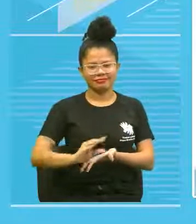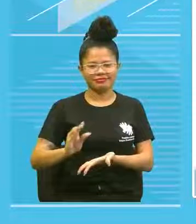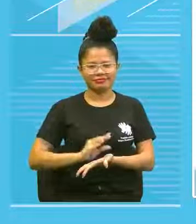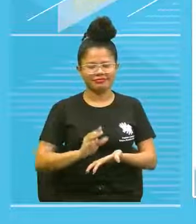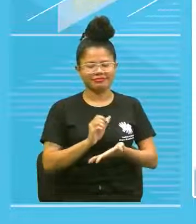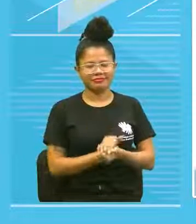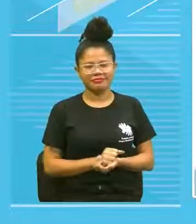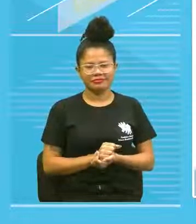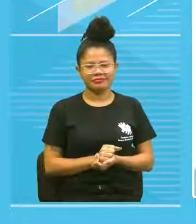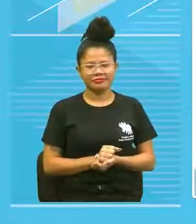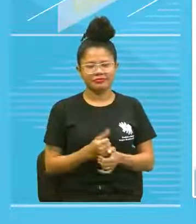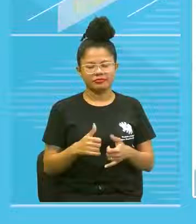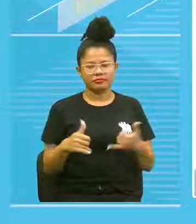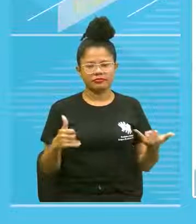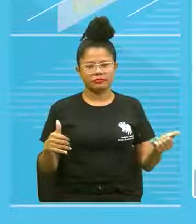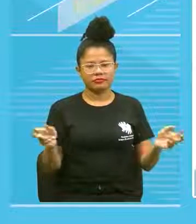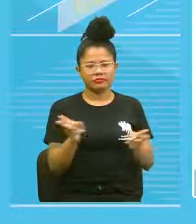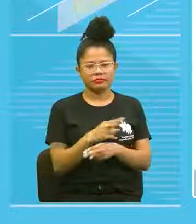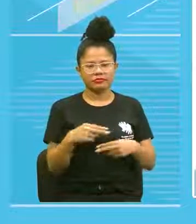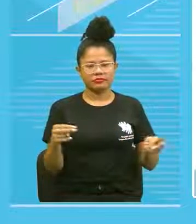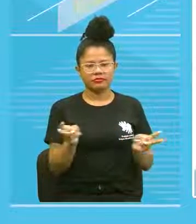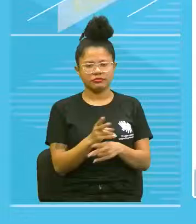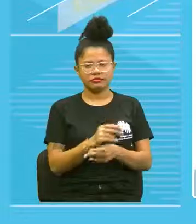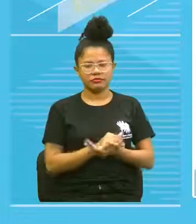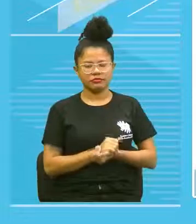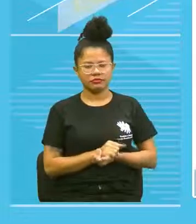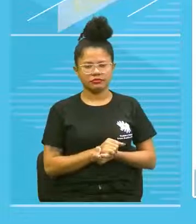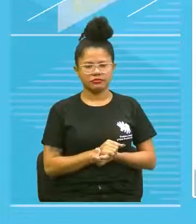e em energia eólica 1